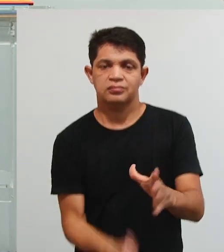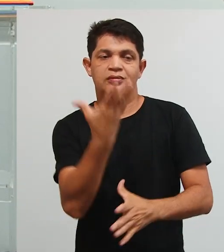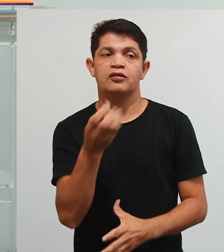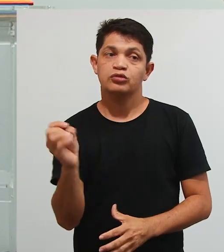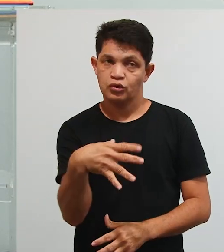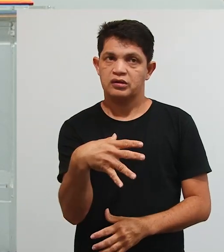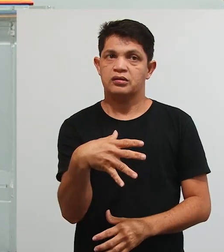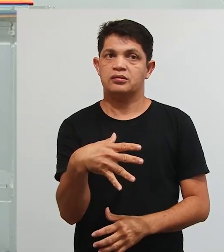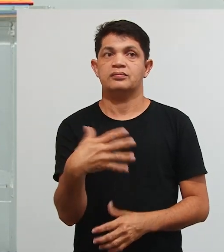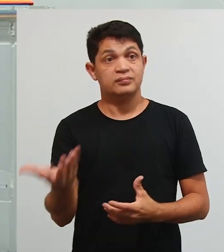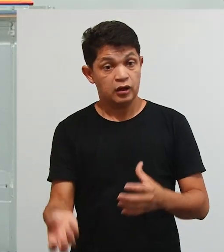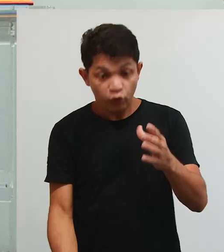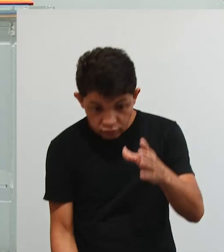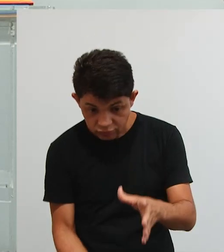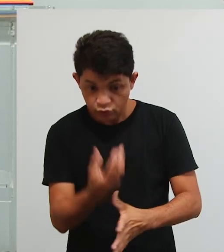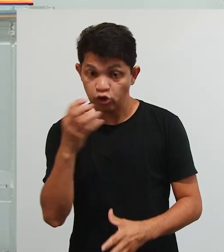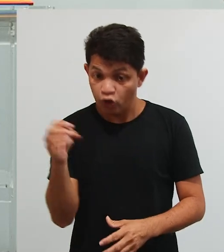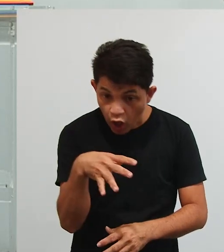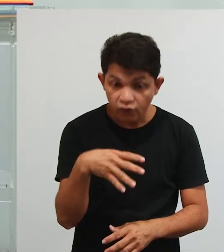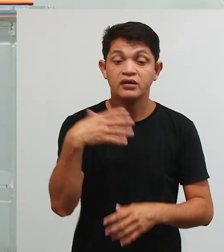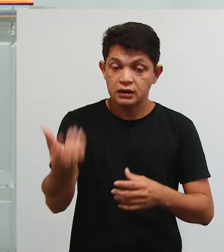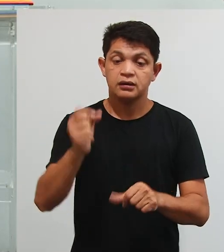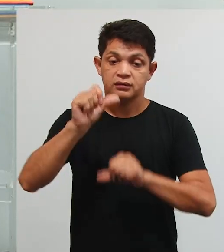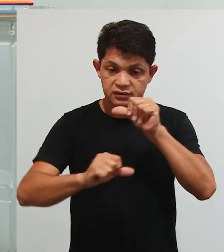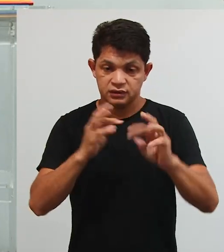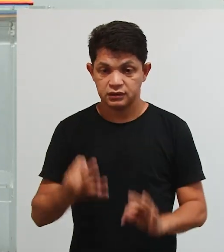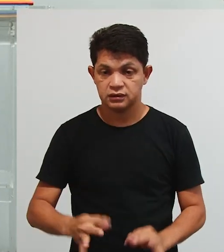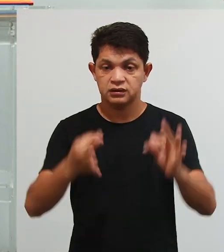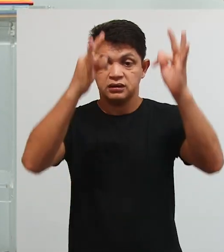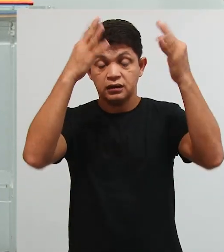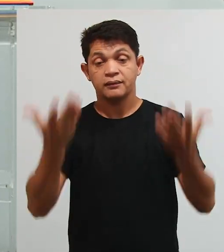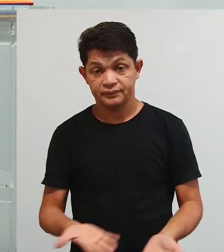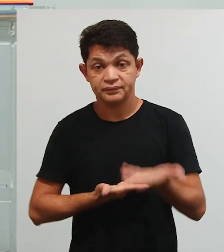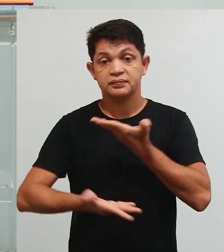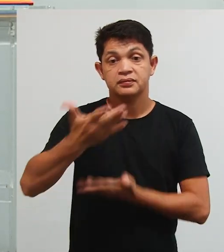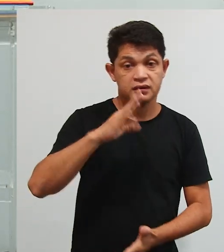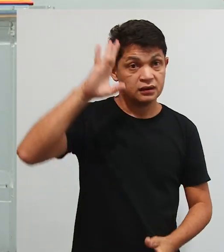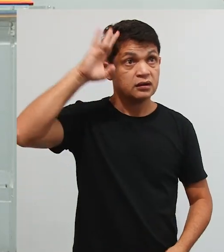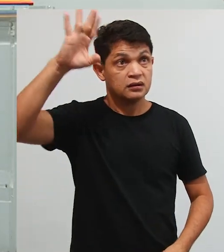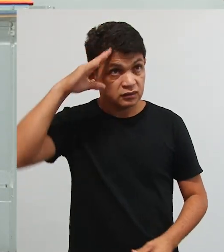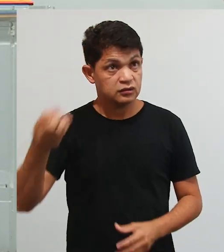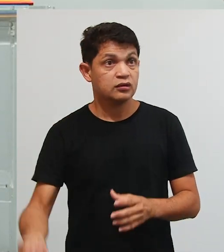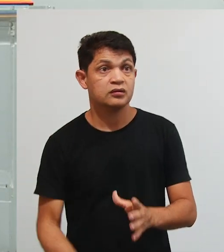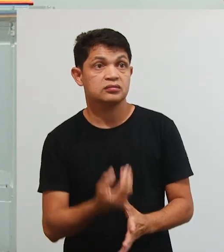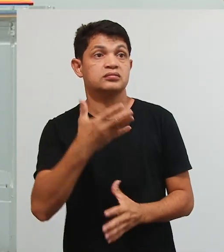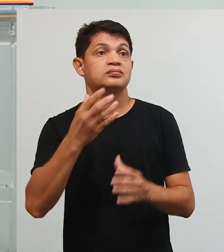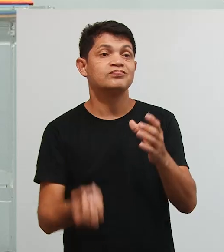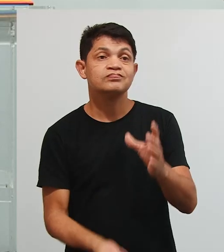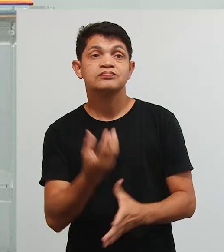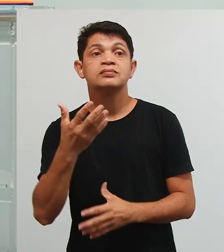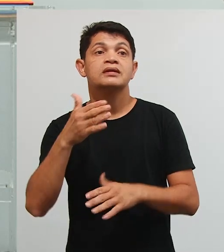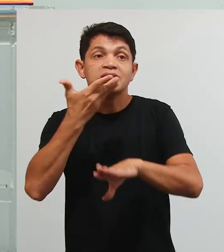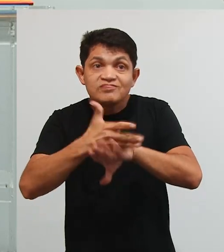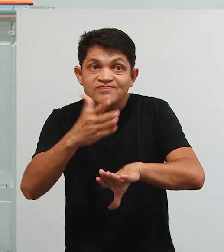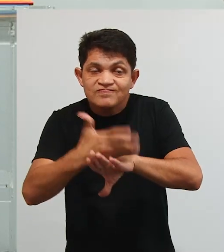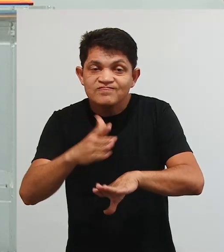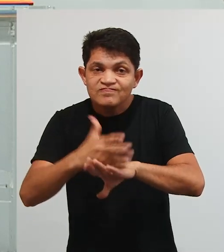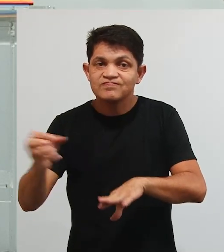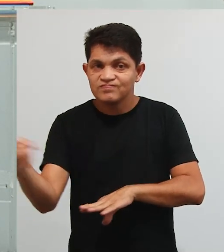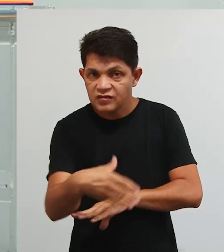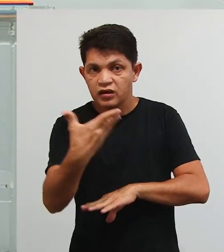adaptação. Nós evoluímos e nós estamos aqui neste momento histórico porque somos capazes de nos